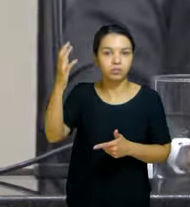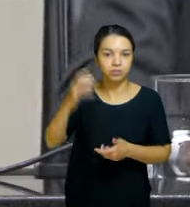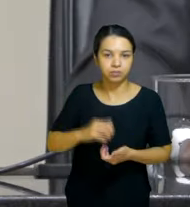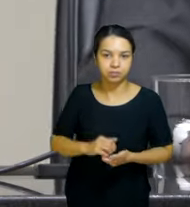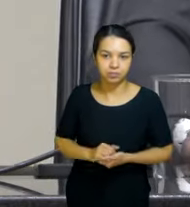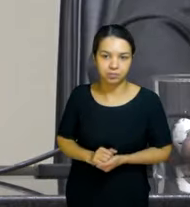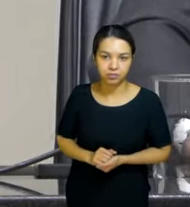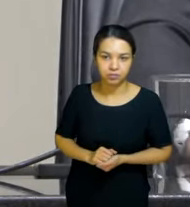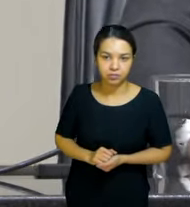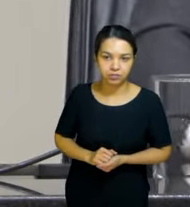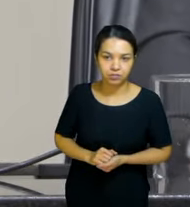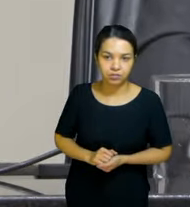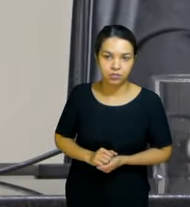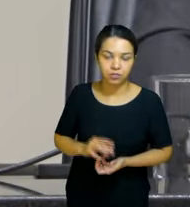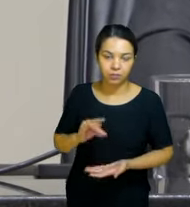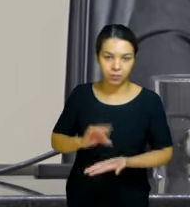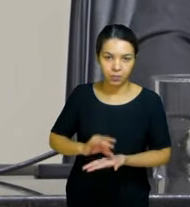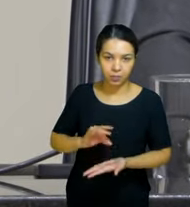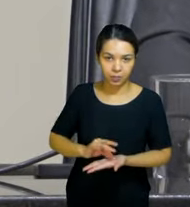e que derivou